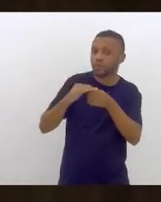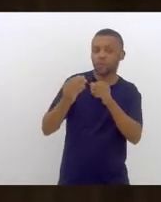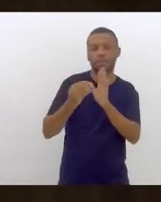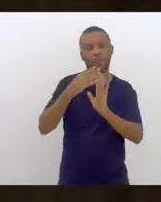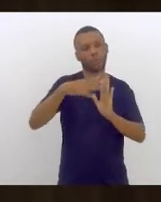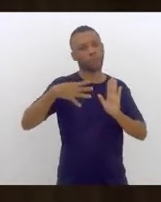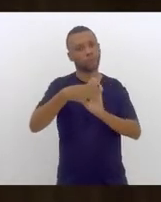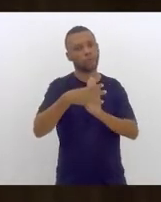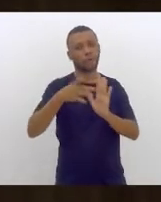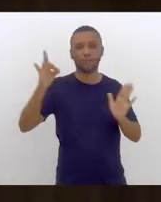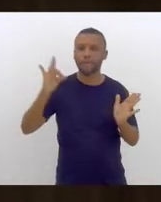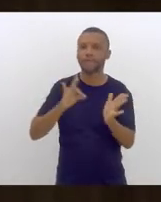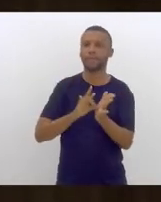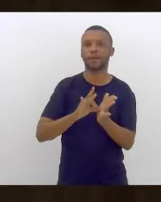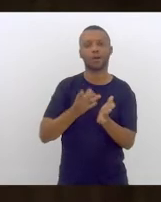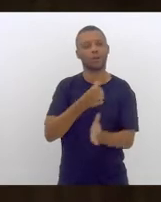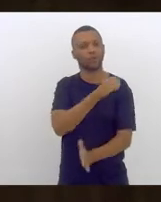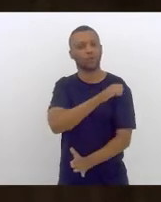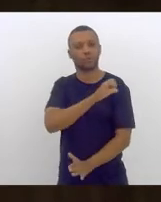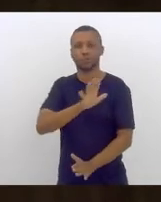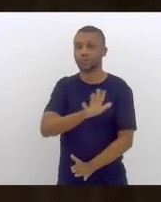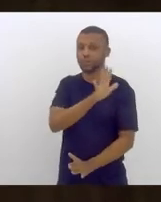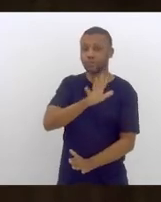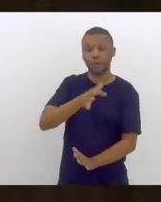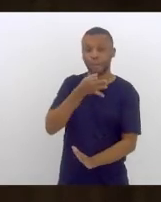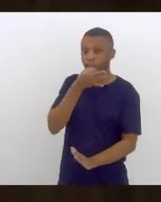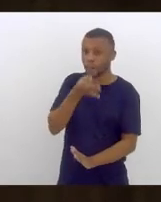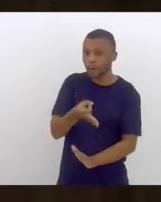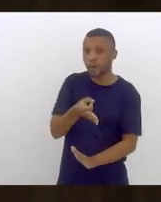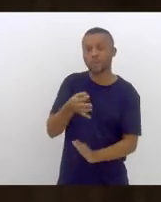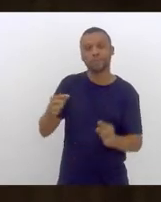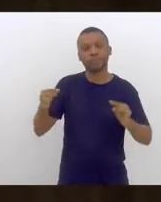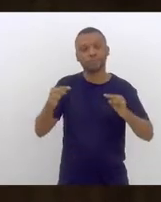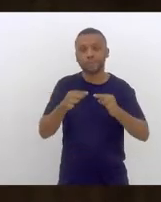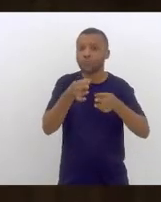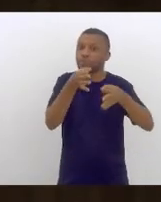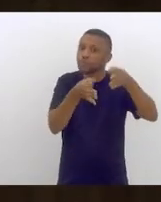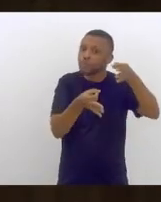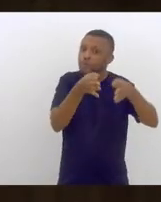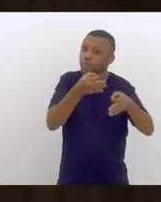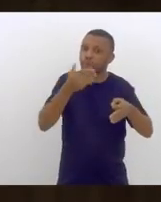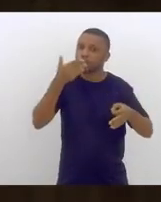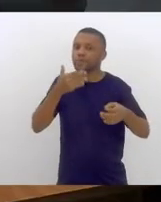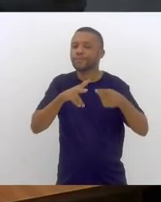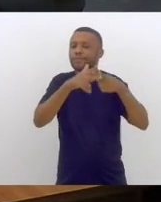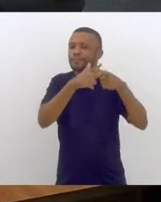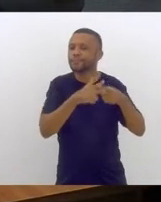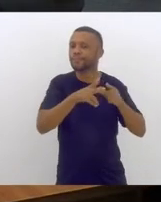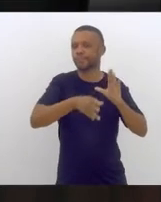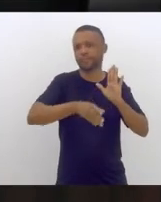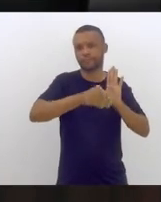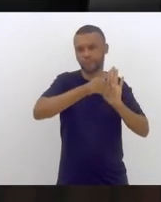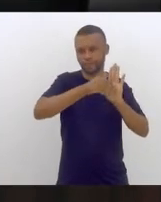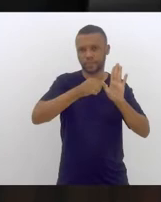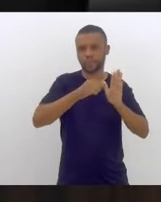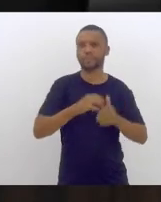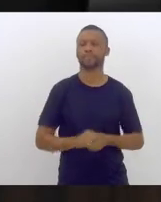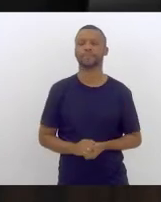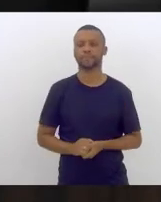do Estado do Rio de Janeiro. Parecer é pela juridicidade com emendas, senhor presidente. Com